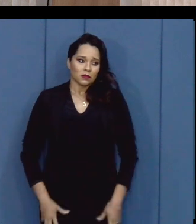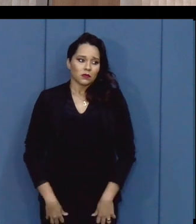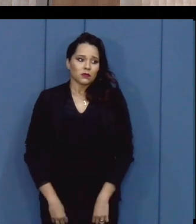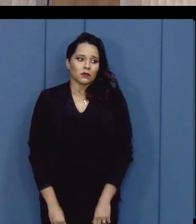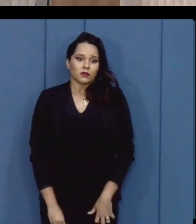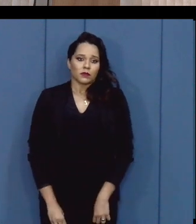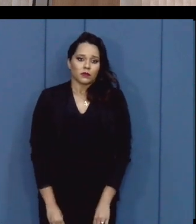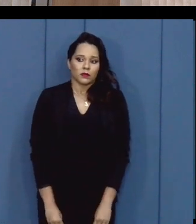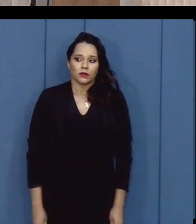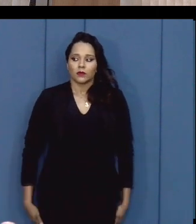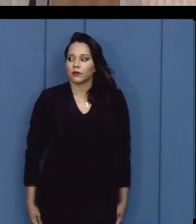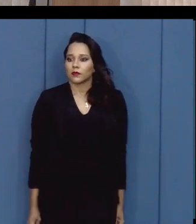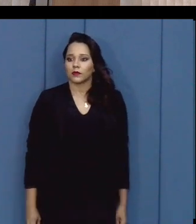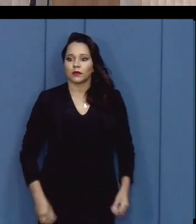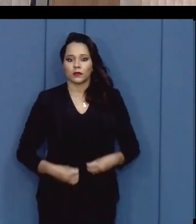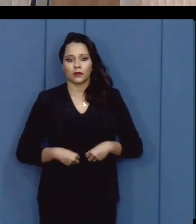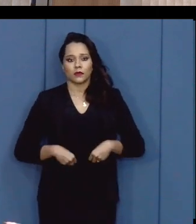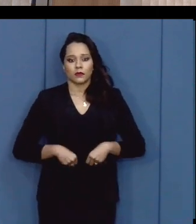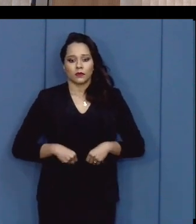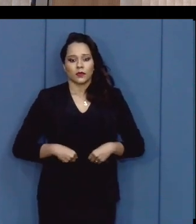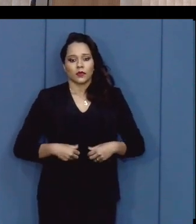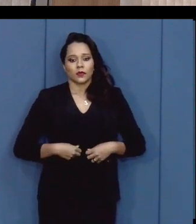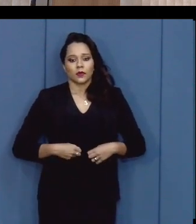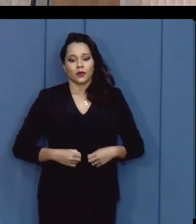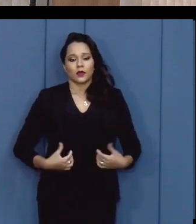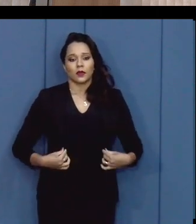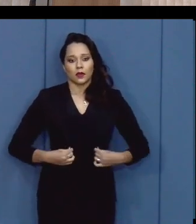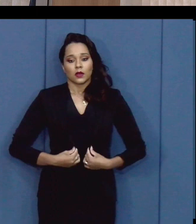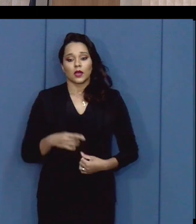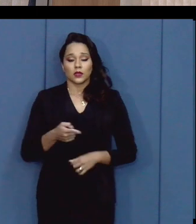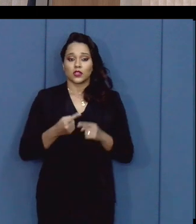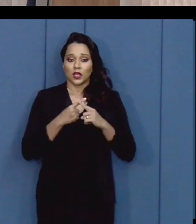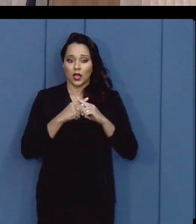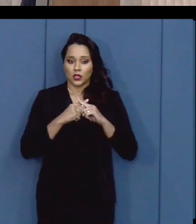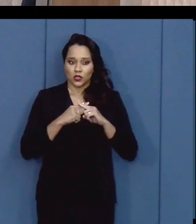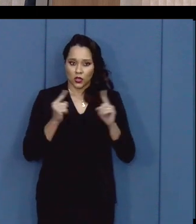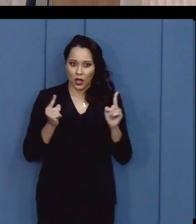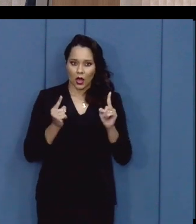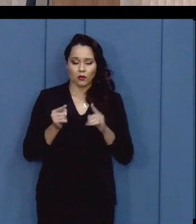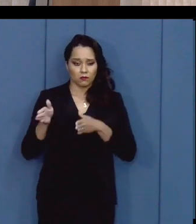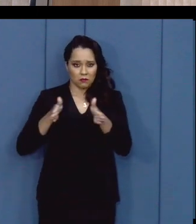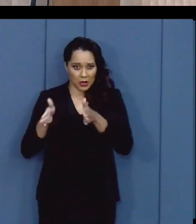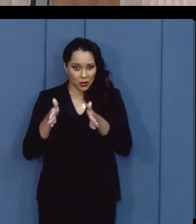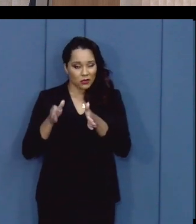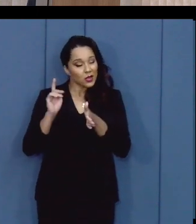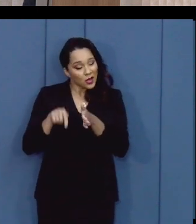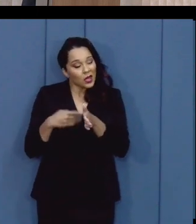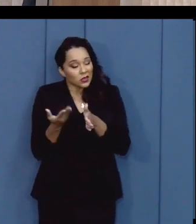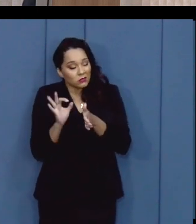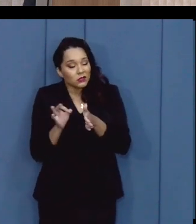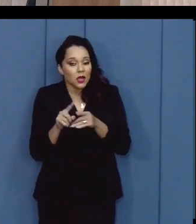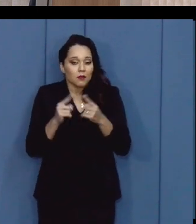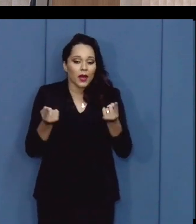de se questionar o mandato é uma questão absolutamente possível, Mas é muito importante se mostrar que